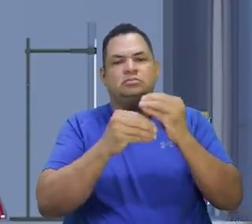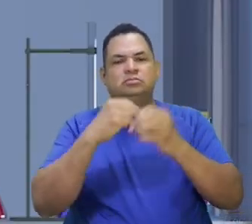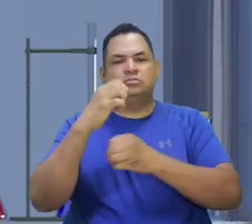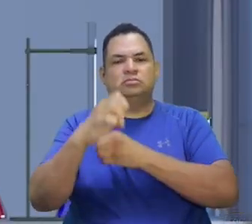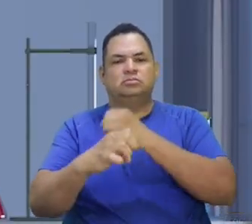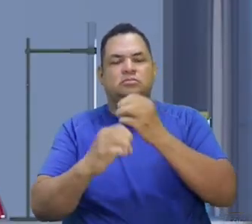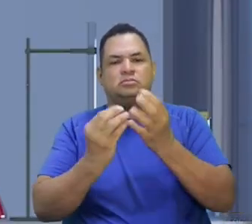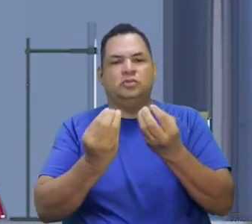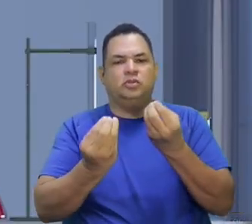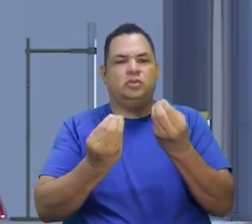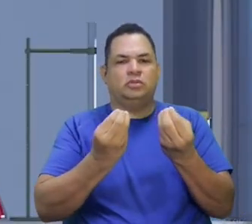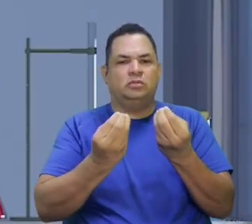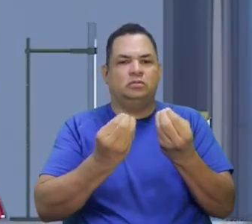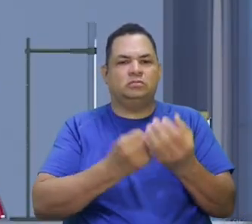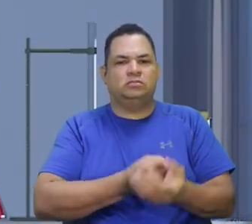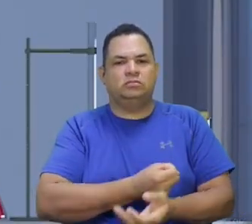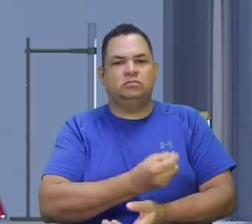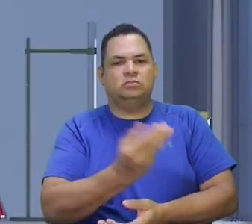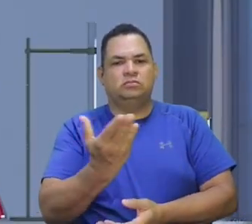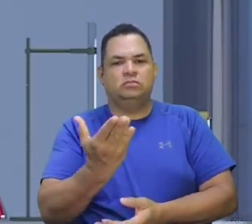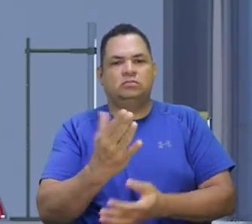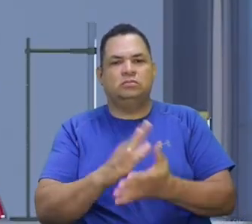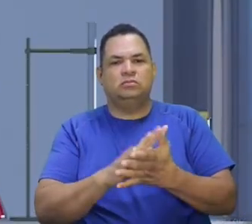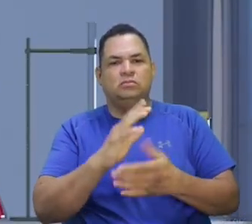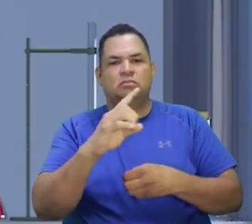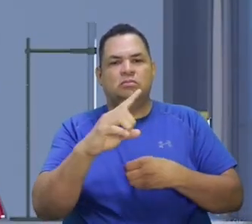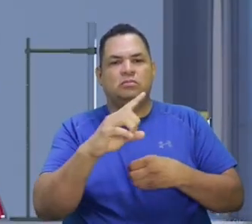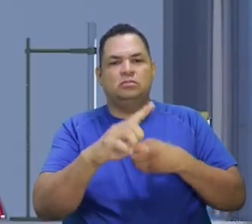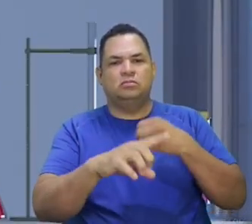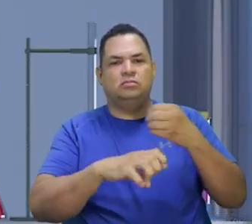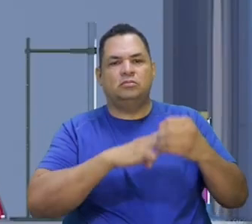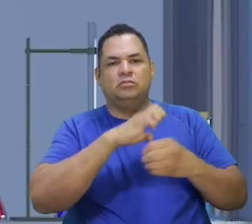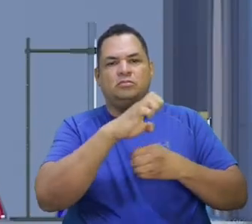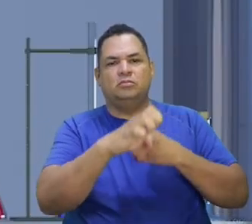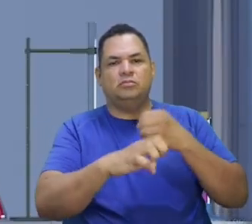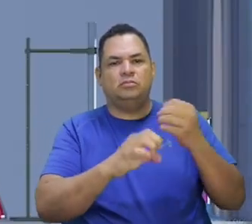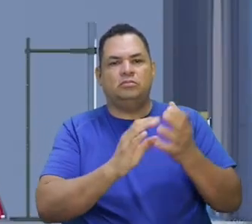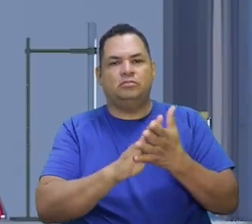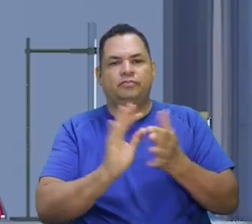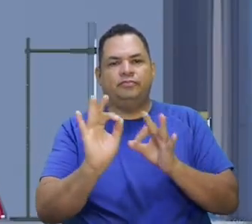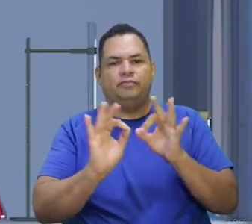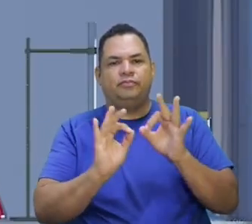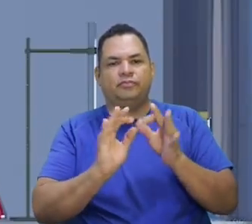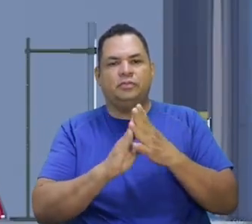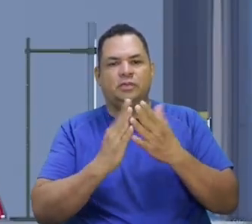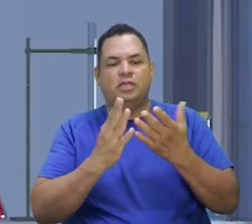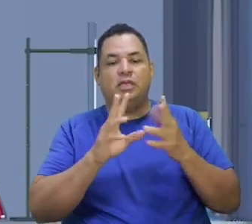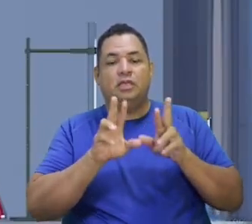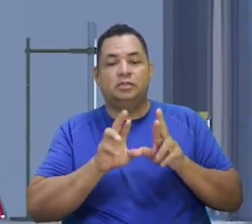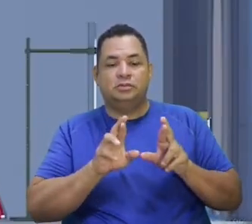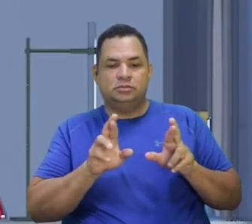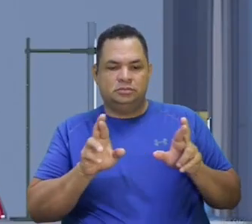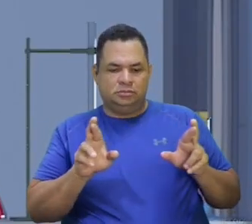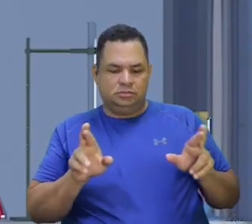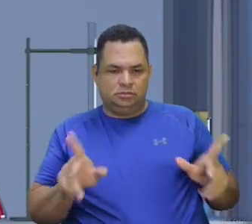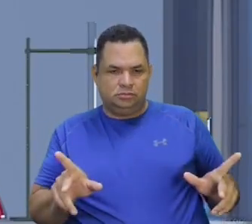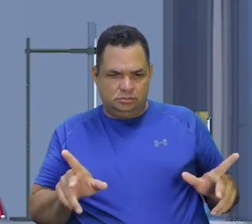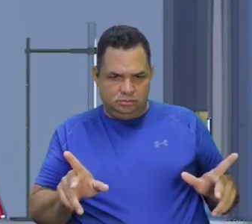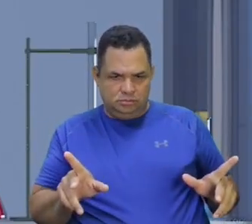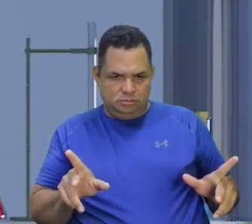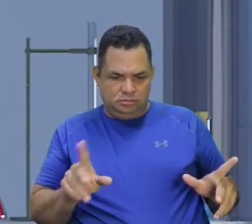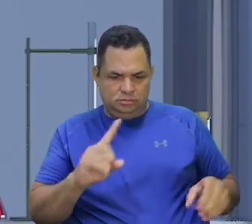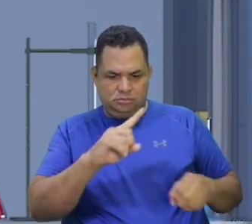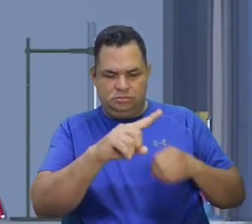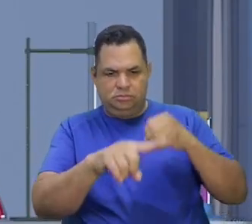elétrons. Como a quantidade de elétrons desses átomos não vai ser igual à quantidade de elétrons